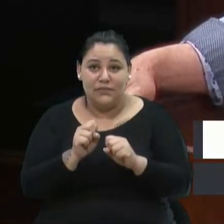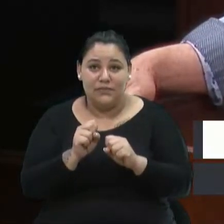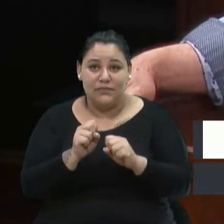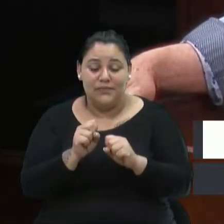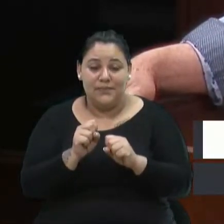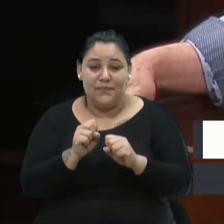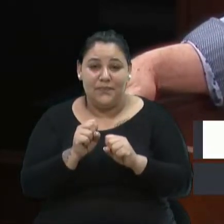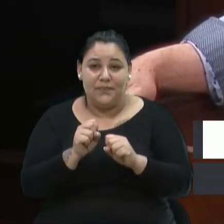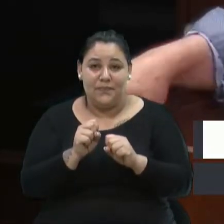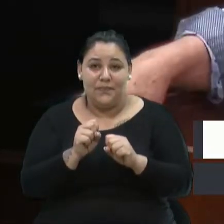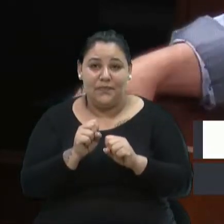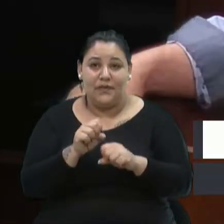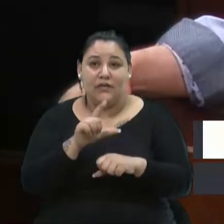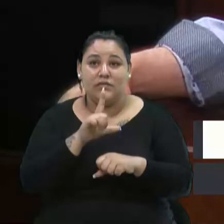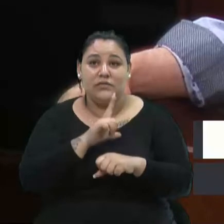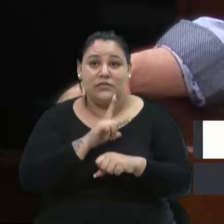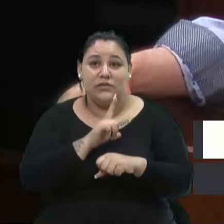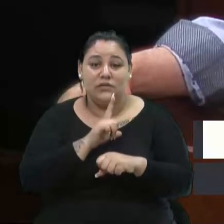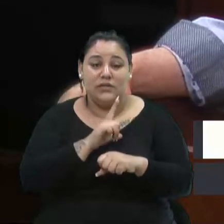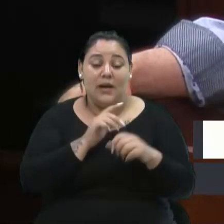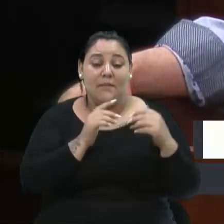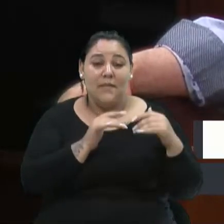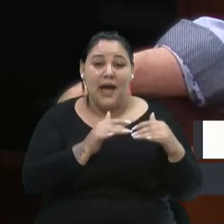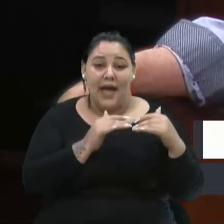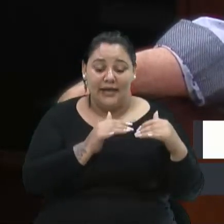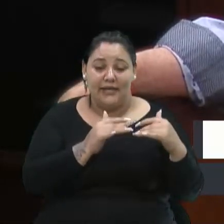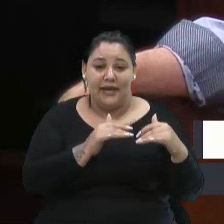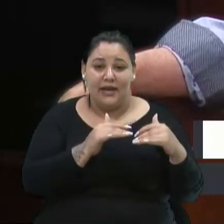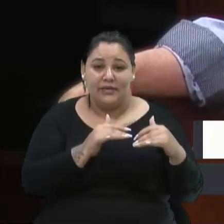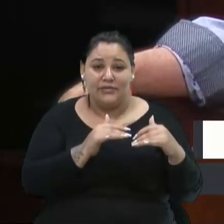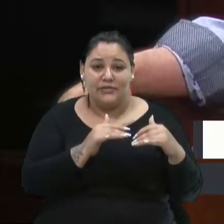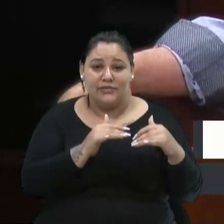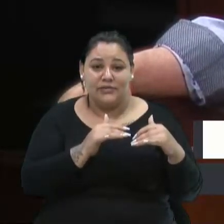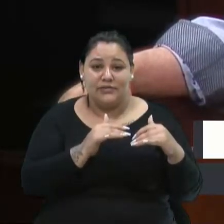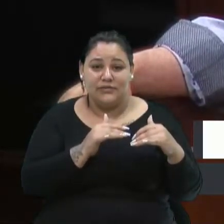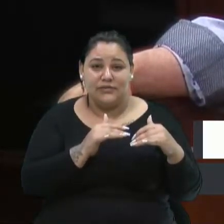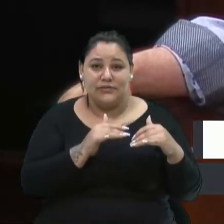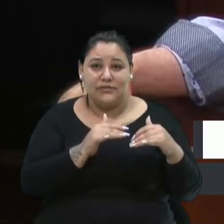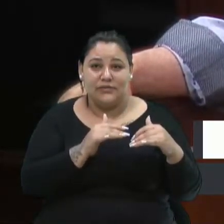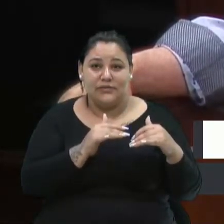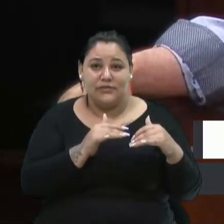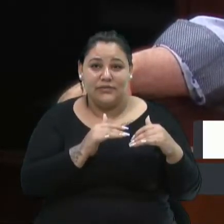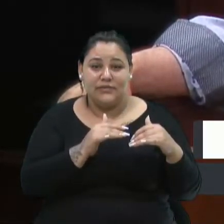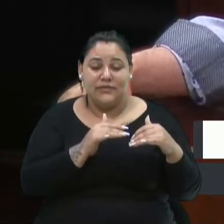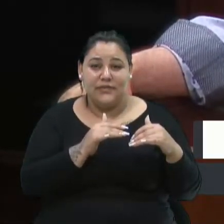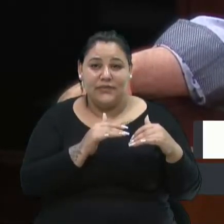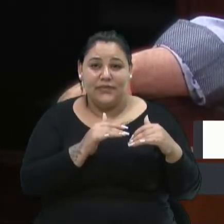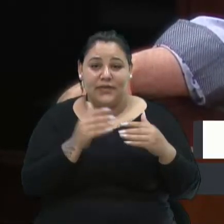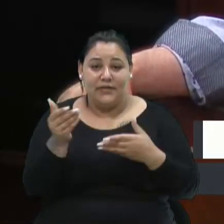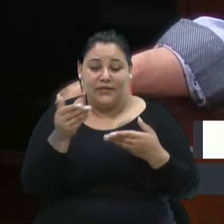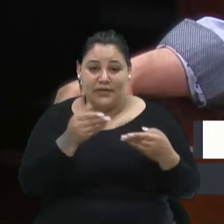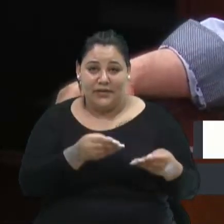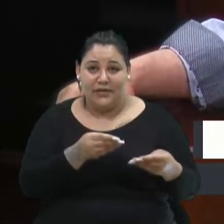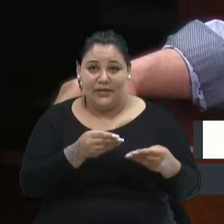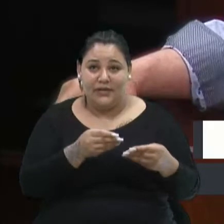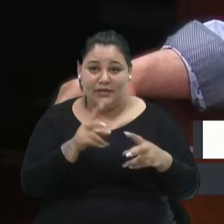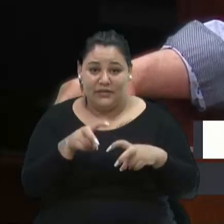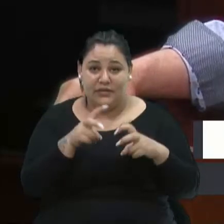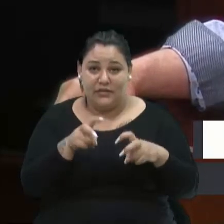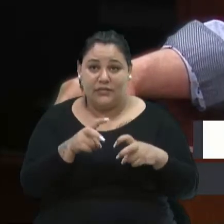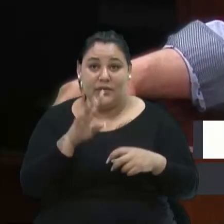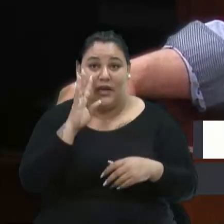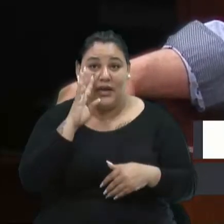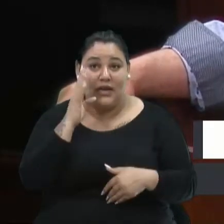época. Tinhas, então o maquinário veio para virar, um pouco veio, isso aí foi a maioria para o interior, para